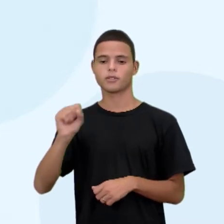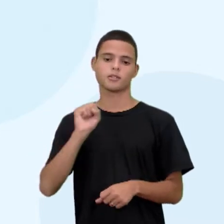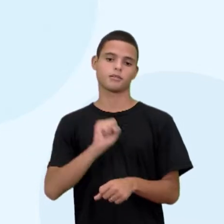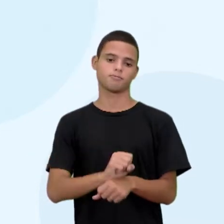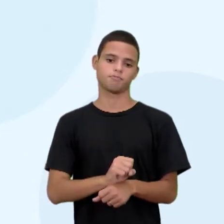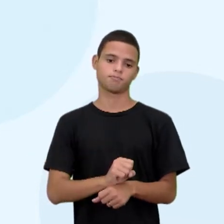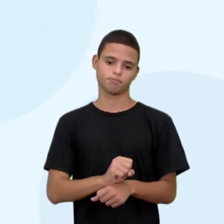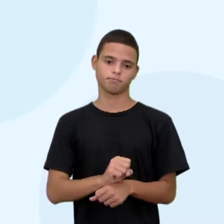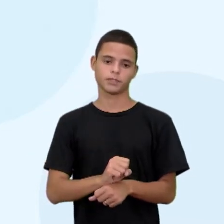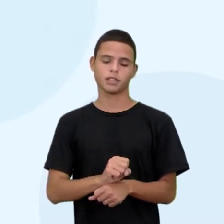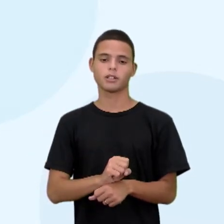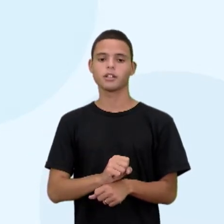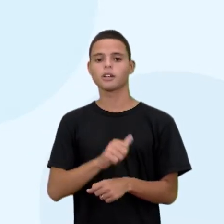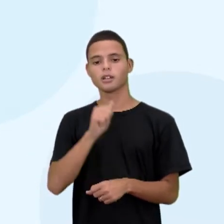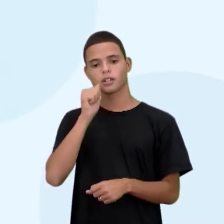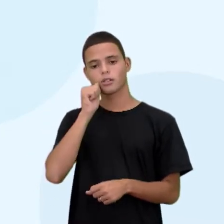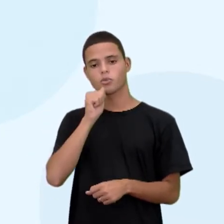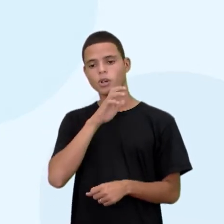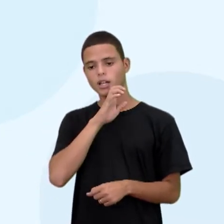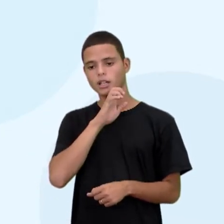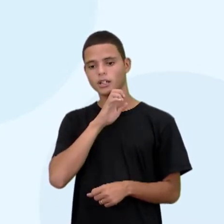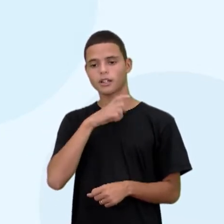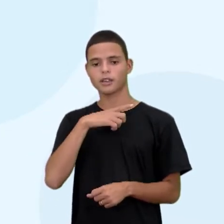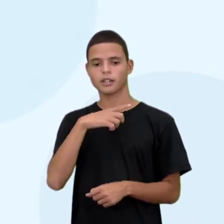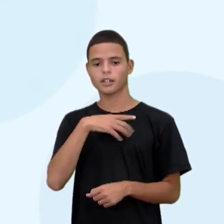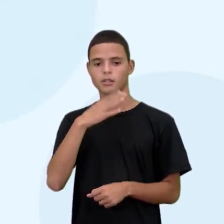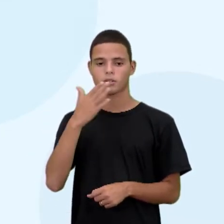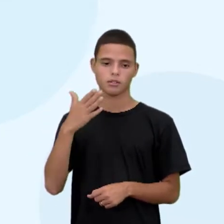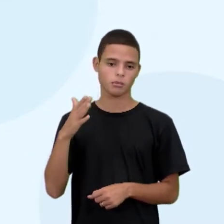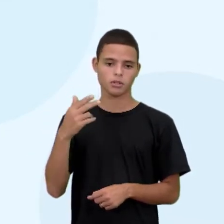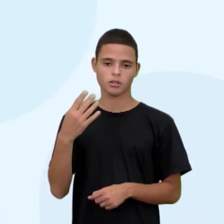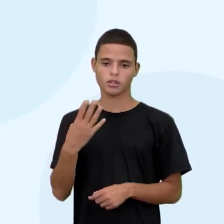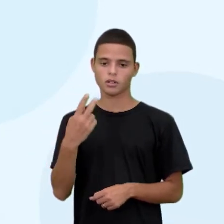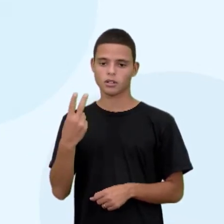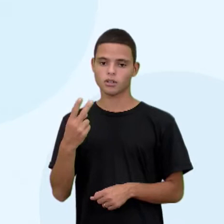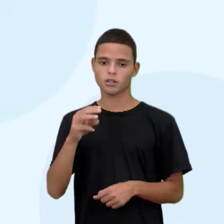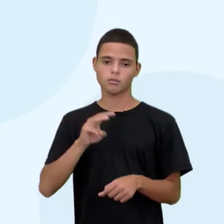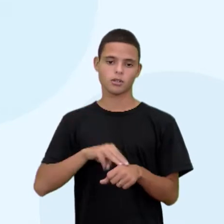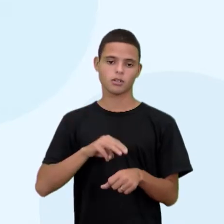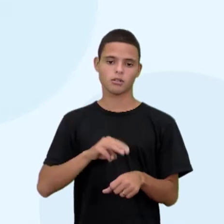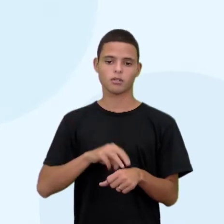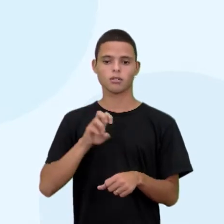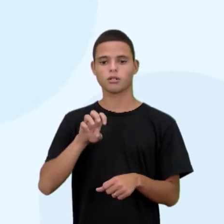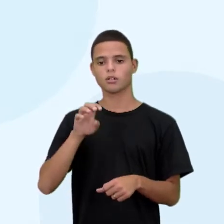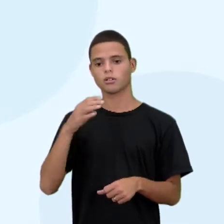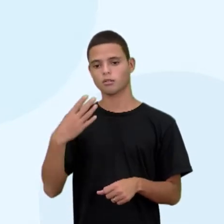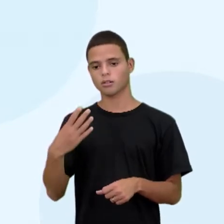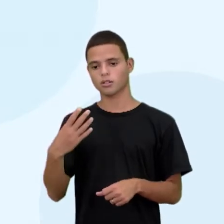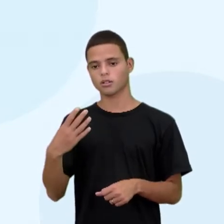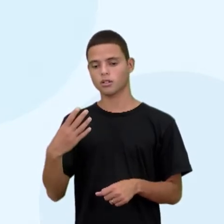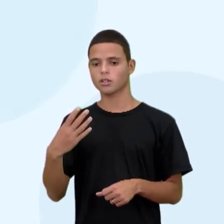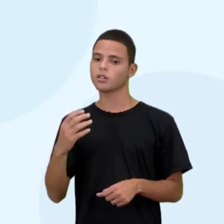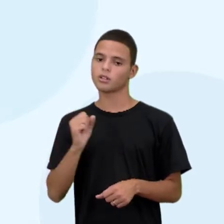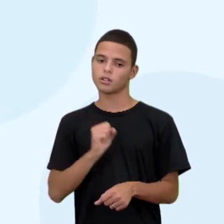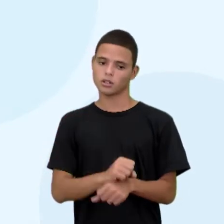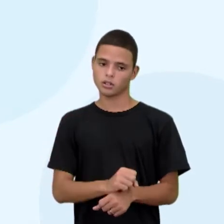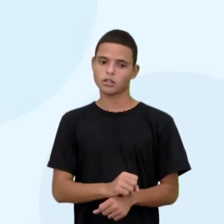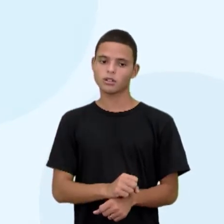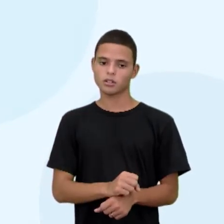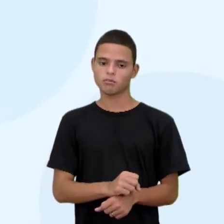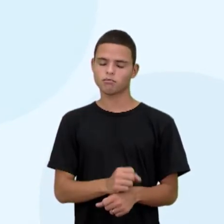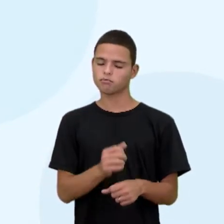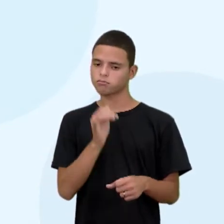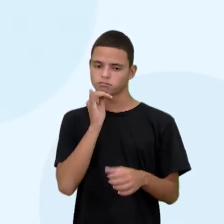do Acre tem um tempo médio aí de 42 minutos e 54 segundos. Isso é um exemplo simples de